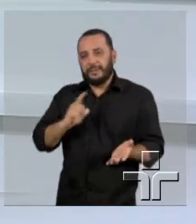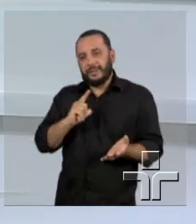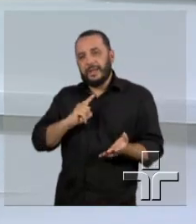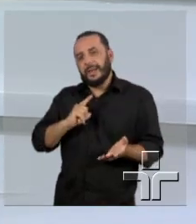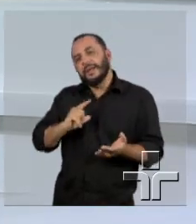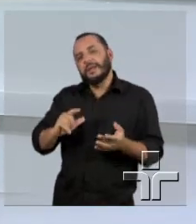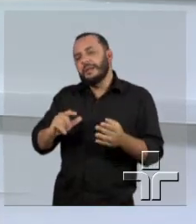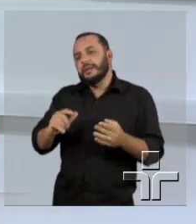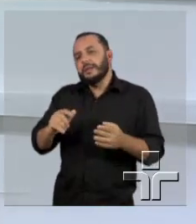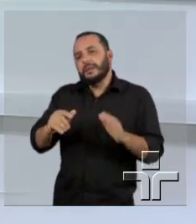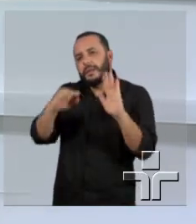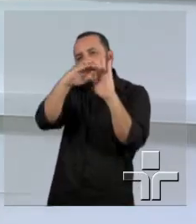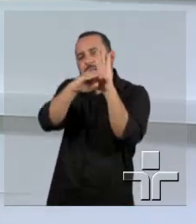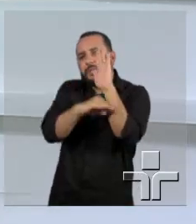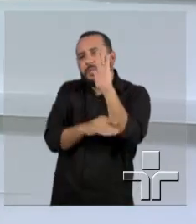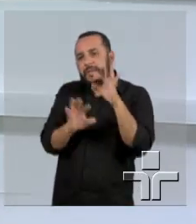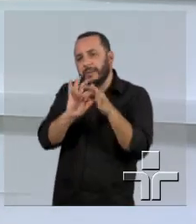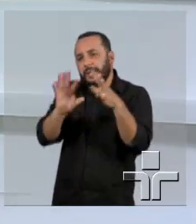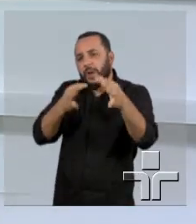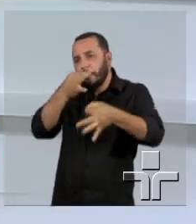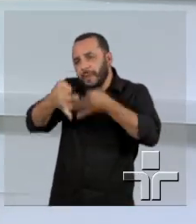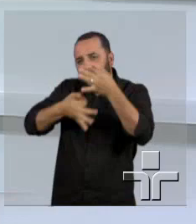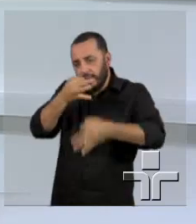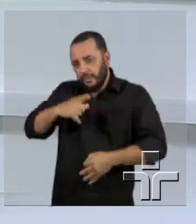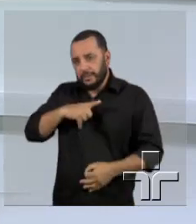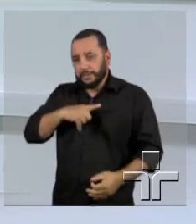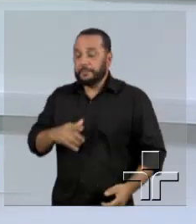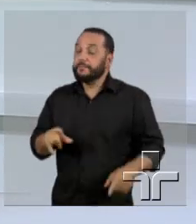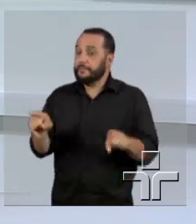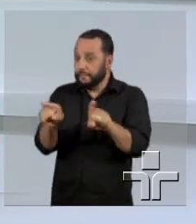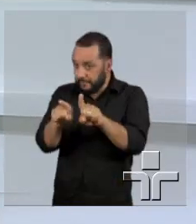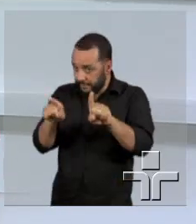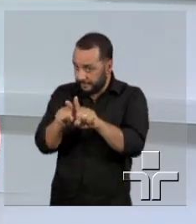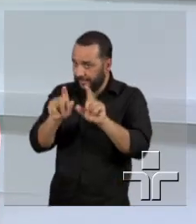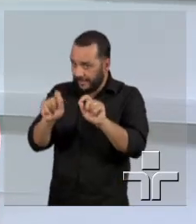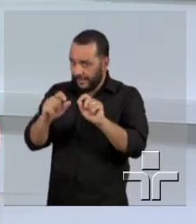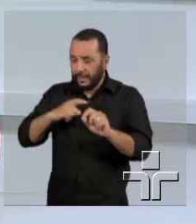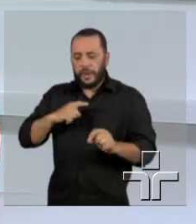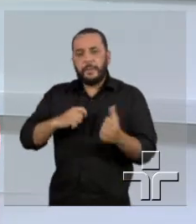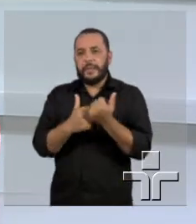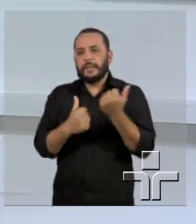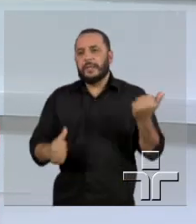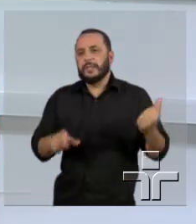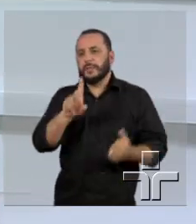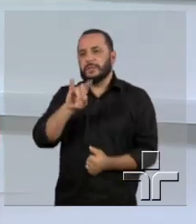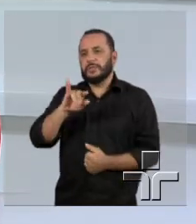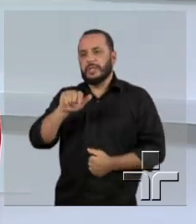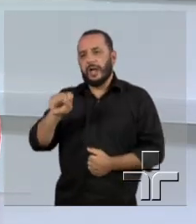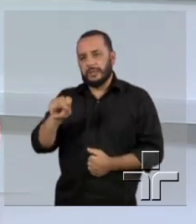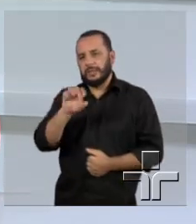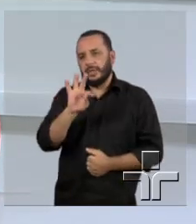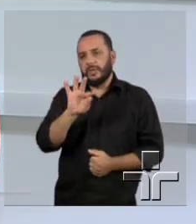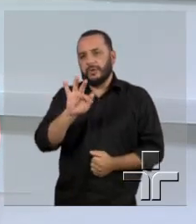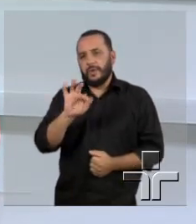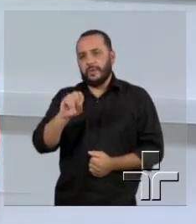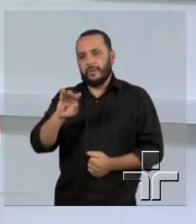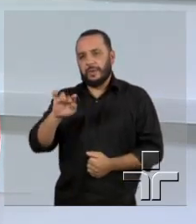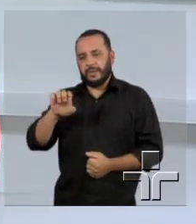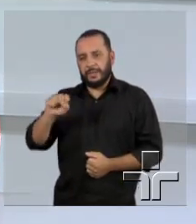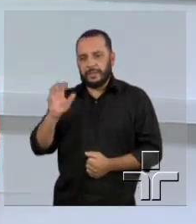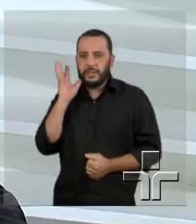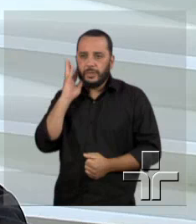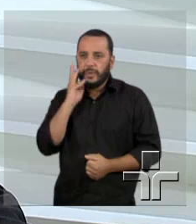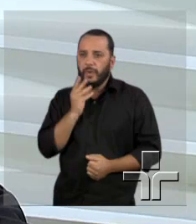de expressão. E, por outro lado, quando o ministro Dias Toffoli instaura o inquérito